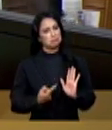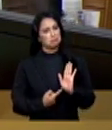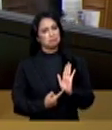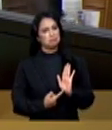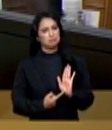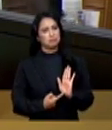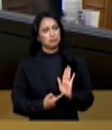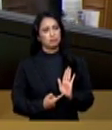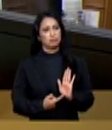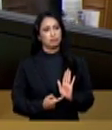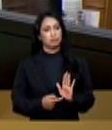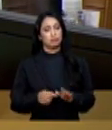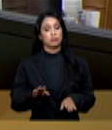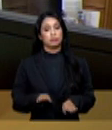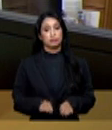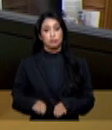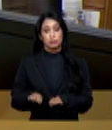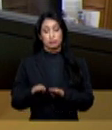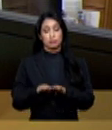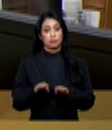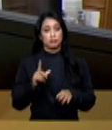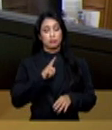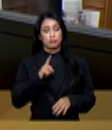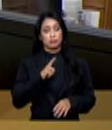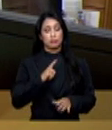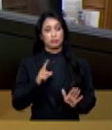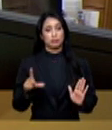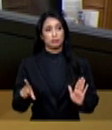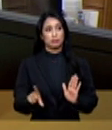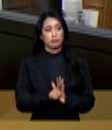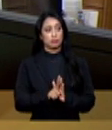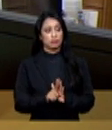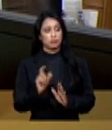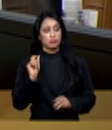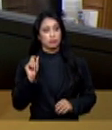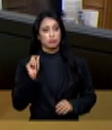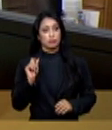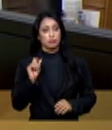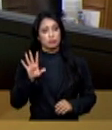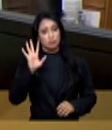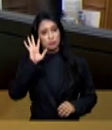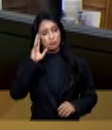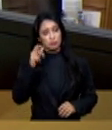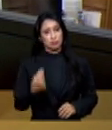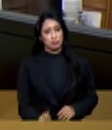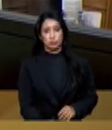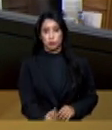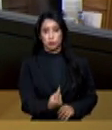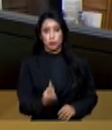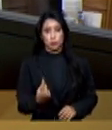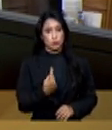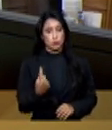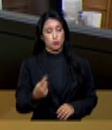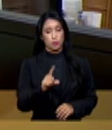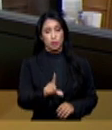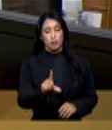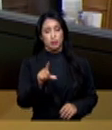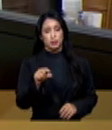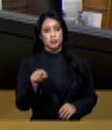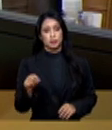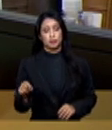demonstra a proporcionalidade da legislação que impõe como única opção a